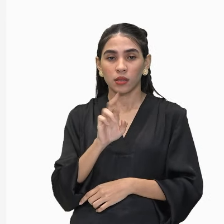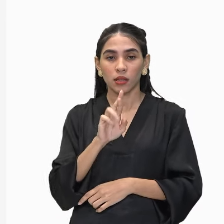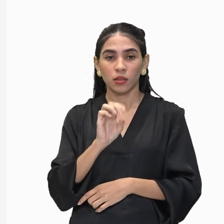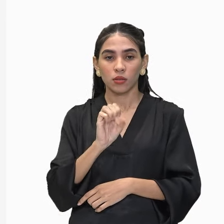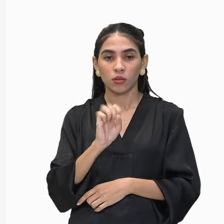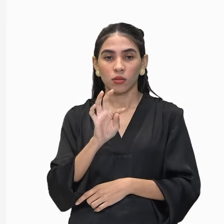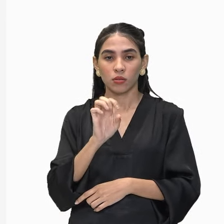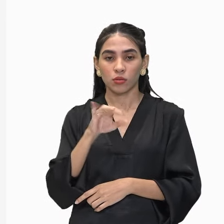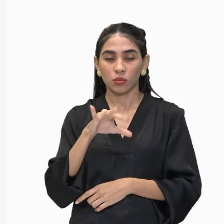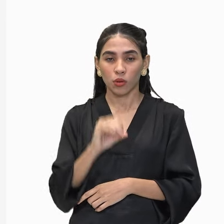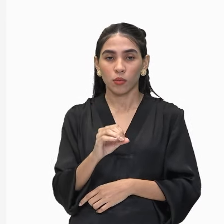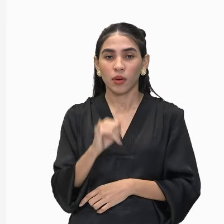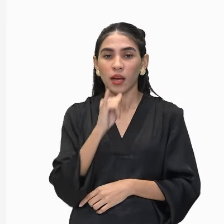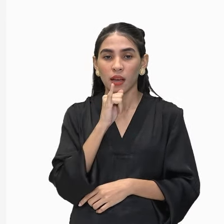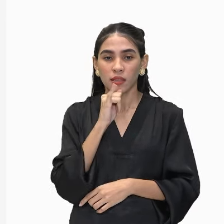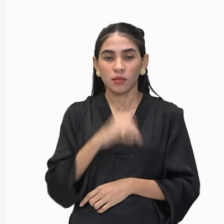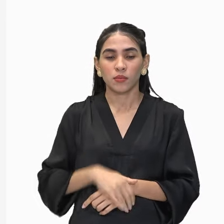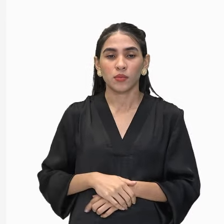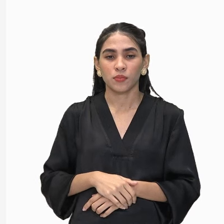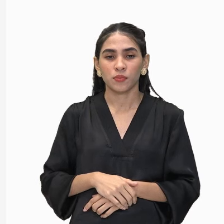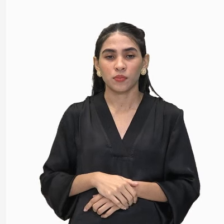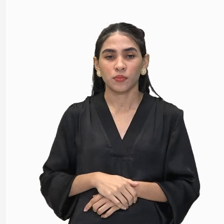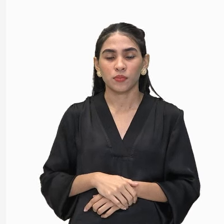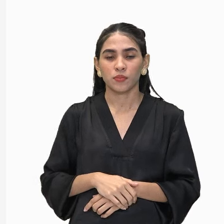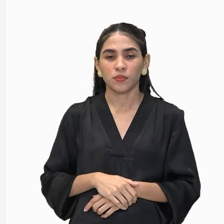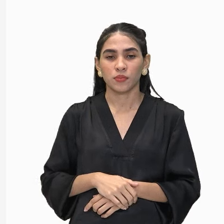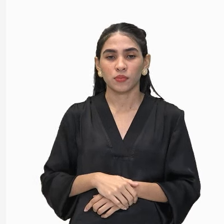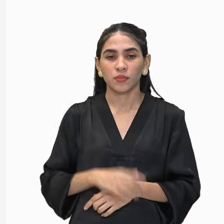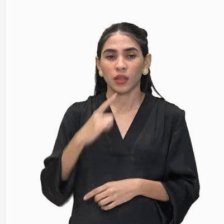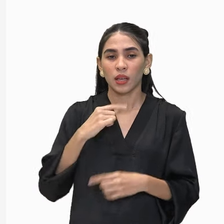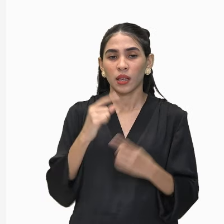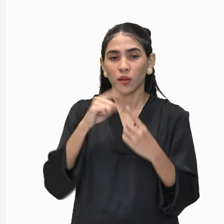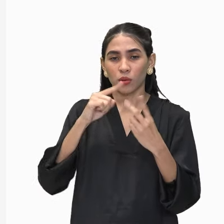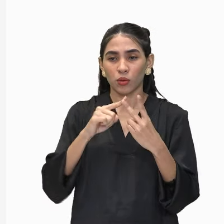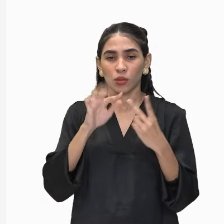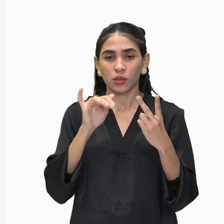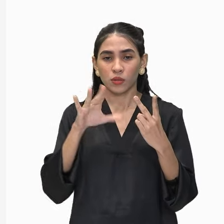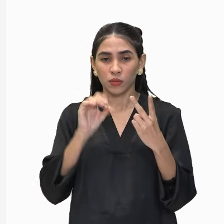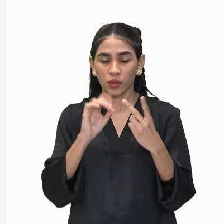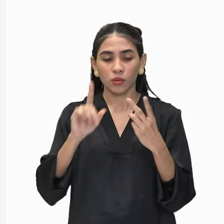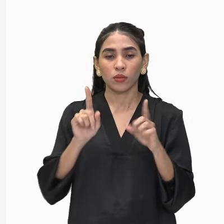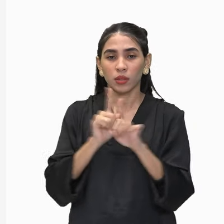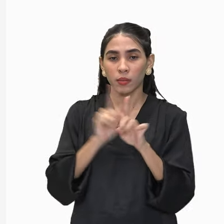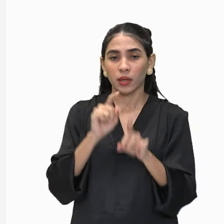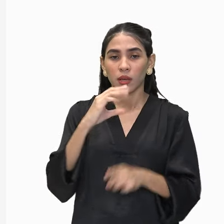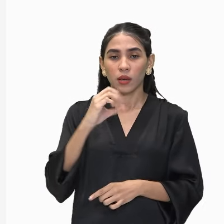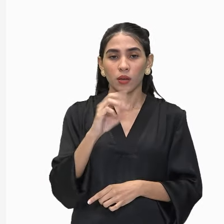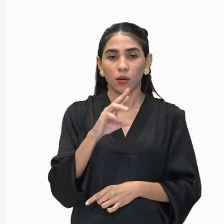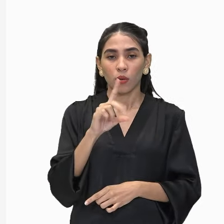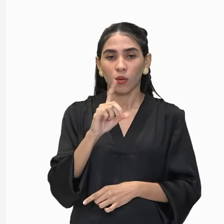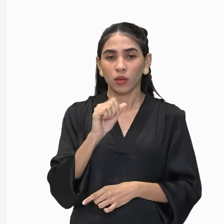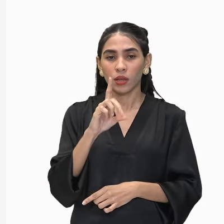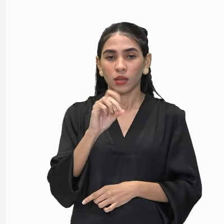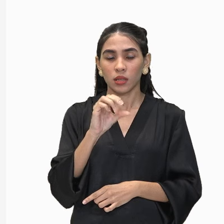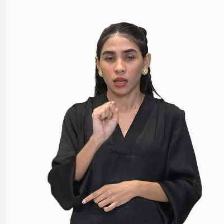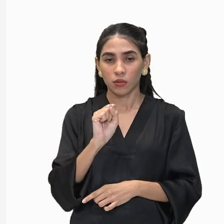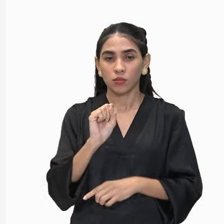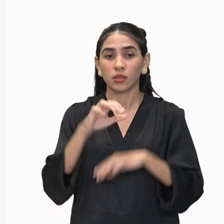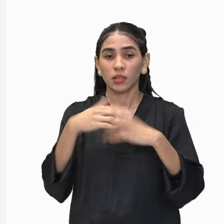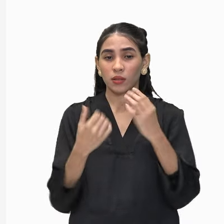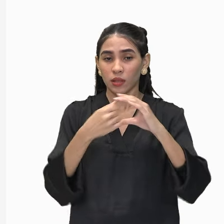dois filos, que são esses equinodermas que eu estou apresentando para vocês, e os cordados. Essa designação